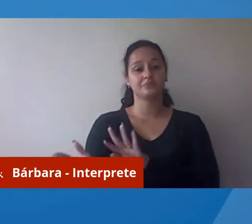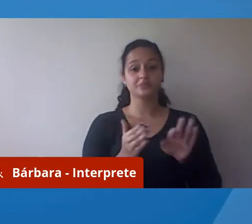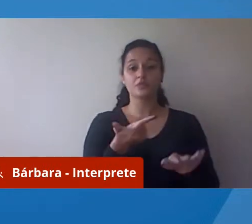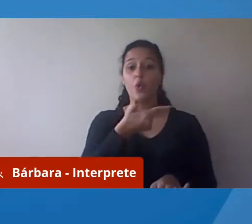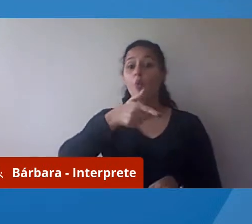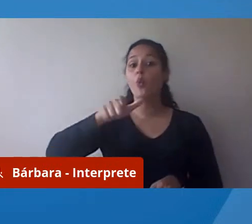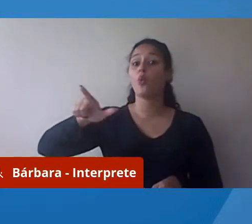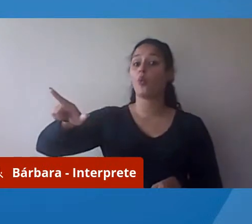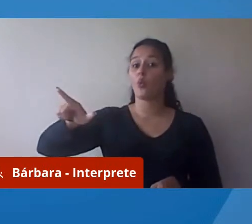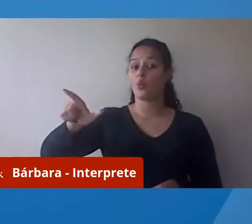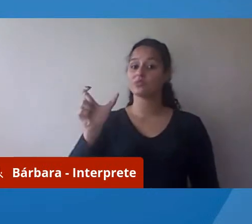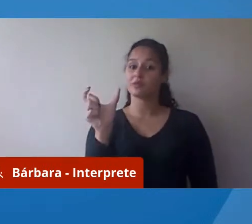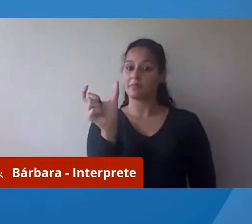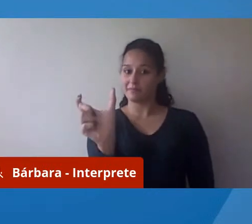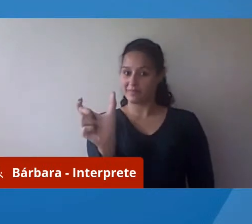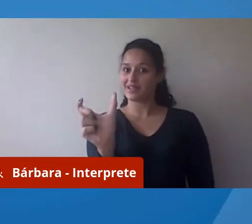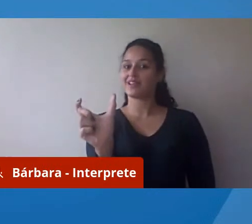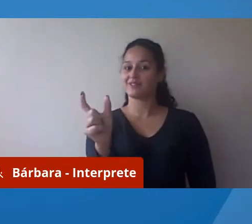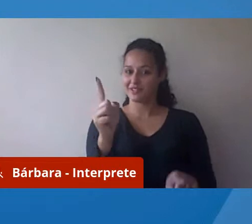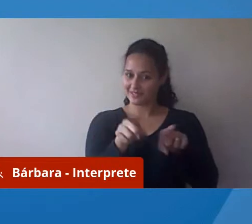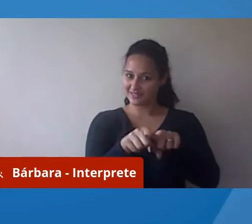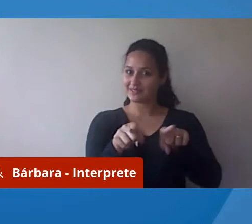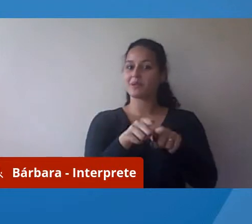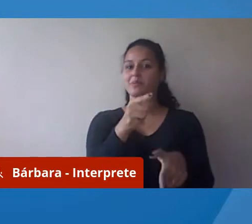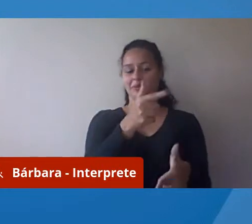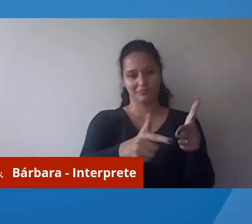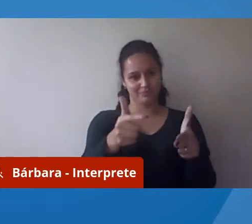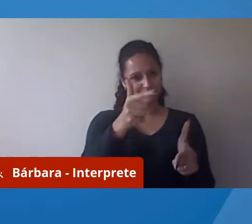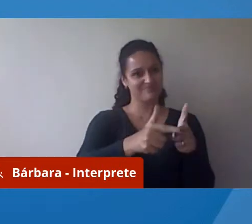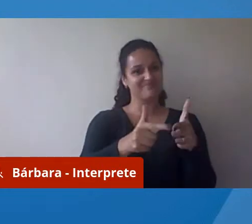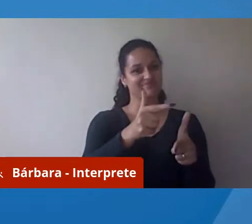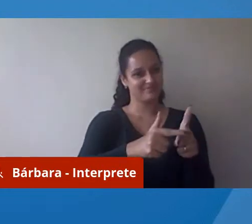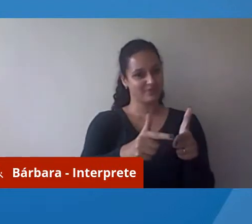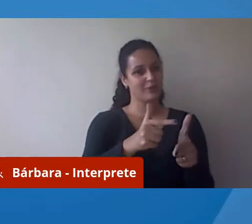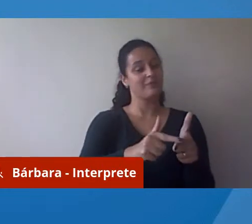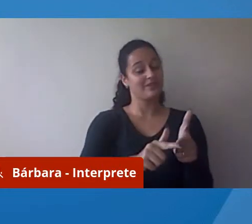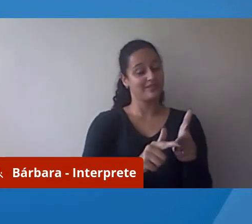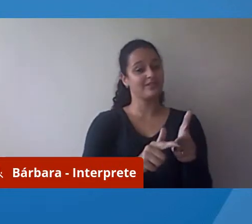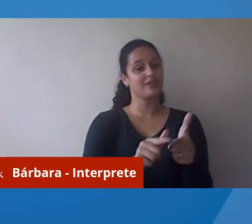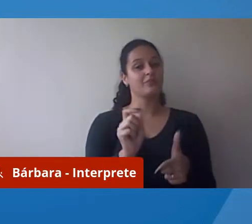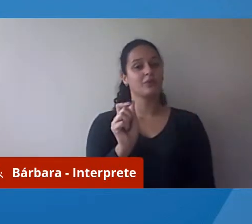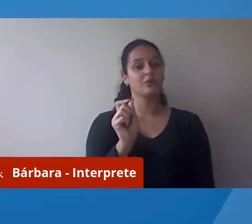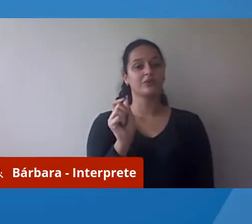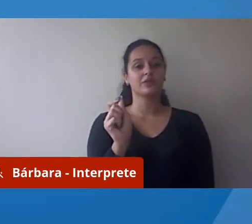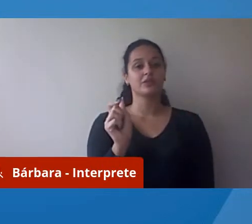parece problemático, mas, bom, que já tem mais relevância, é o de